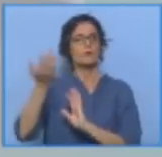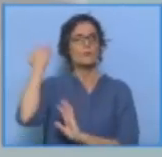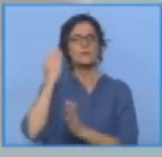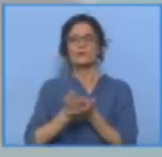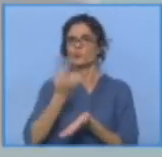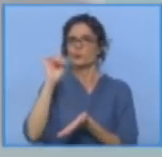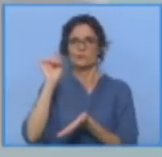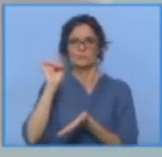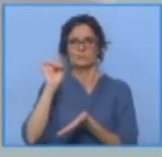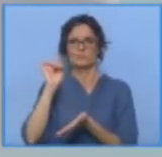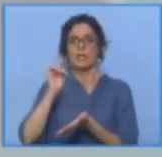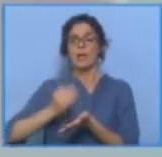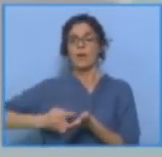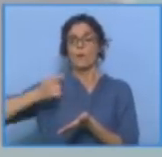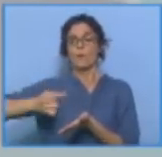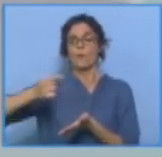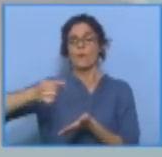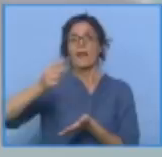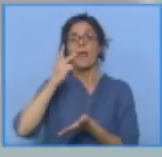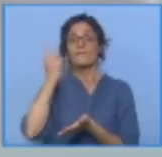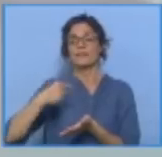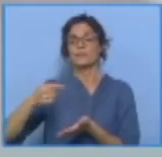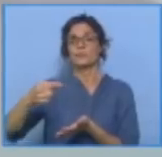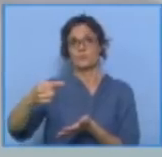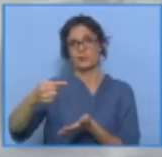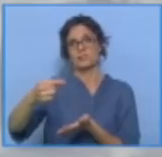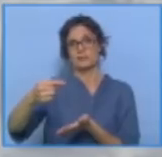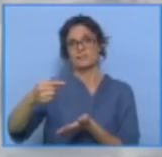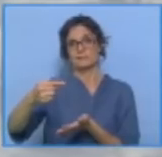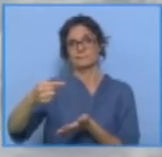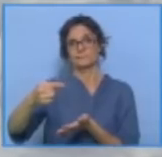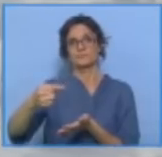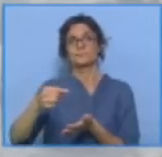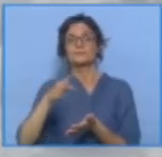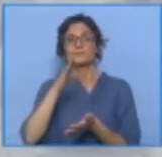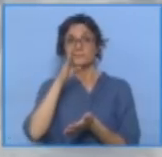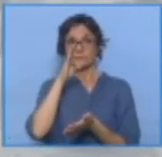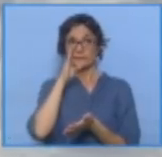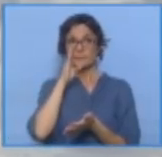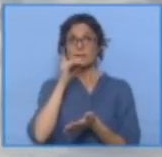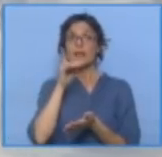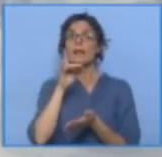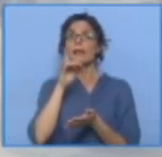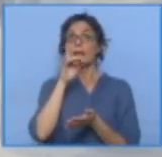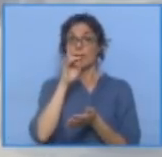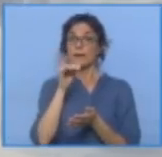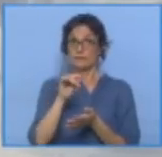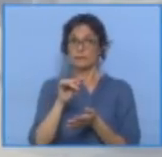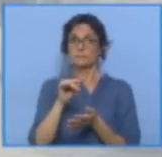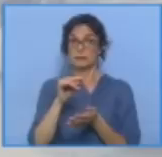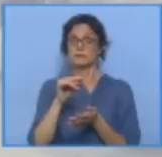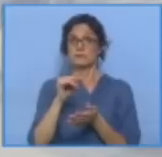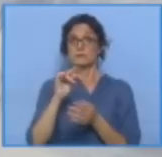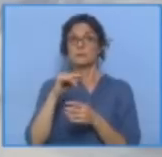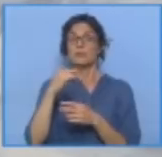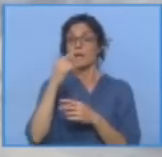opção diária que o cristão é chamado a fazer. E se eu visto realmente uma roupa de algo, os outros têm que ter a percepção que eu realmente estou vestido